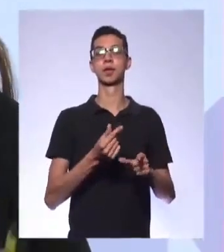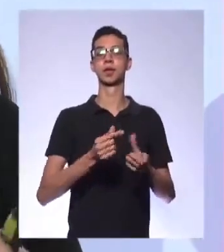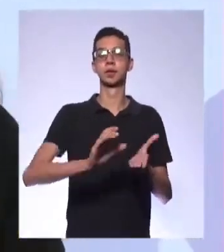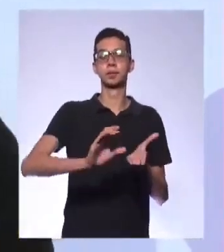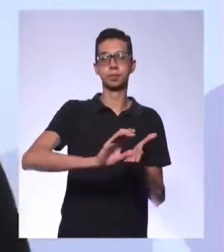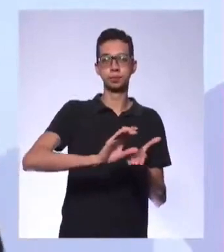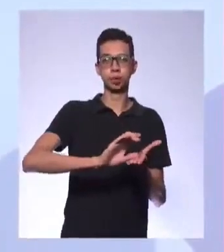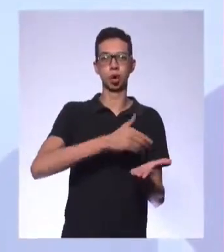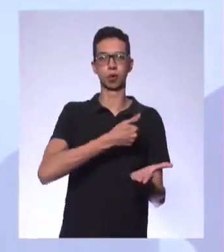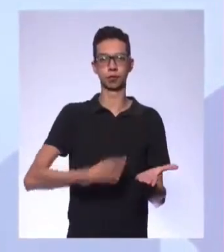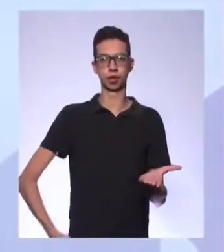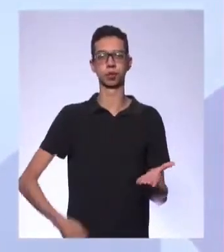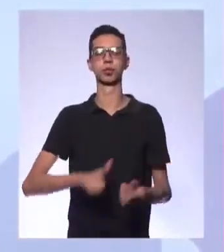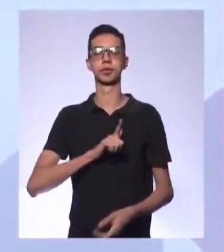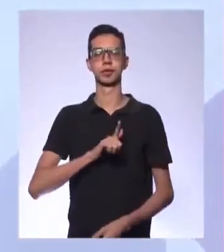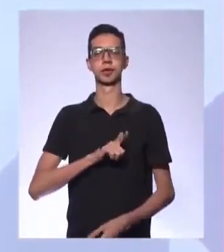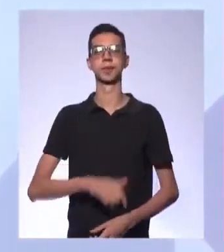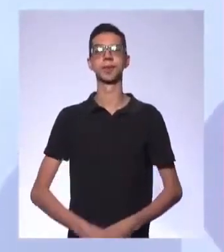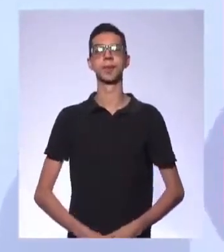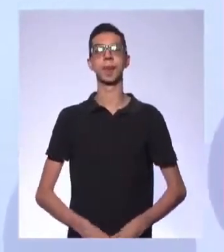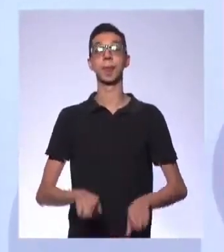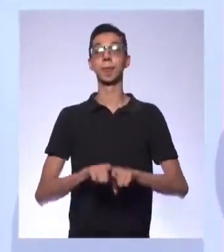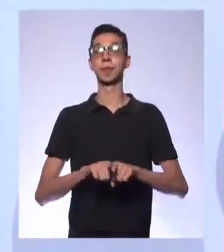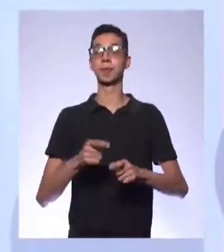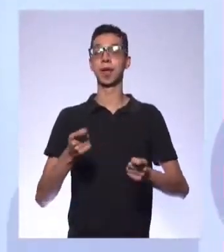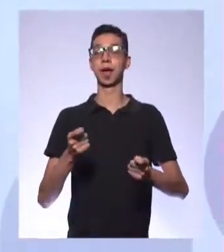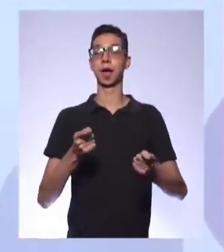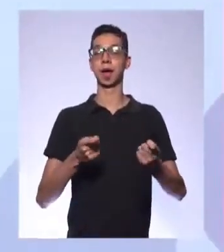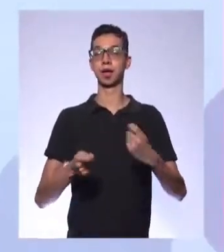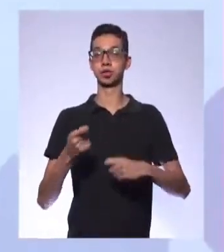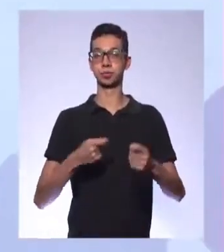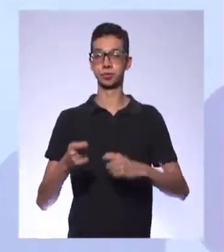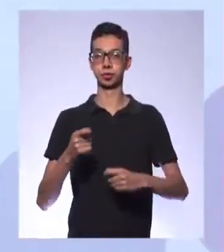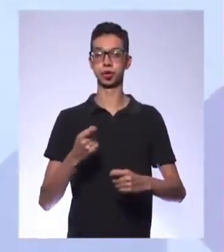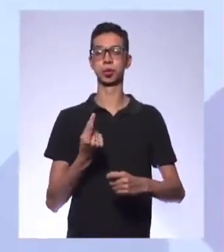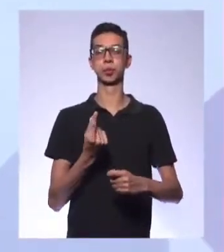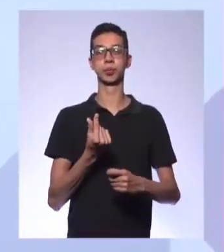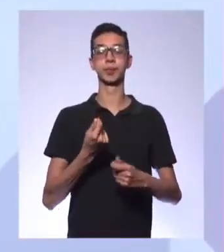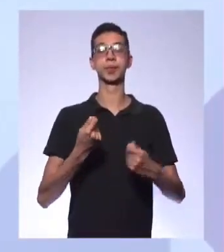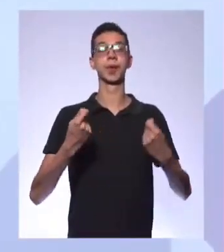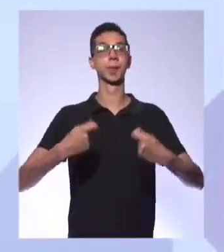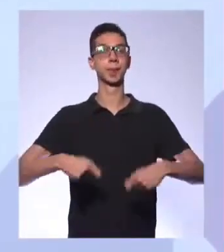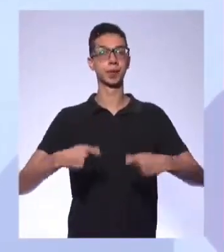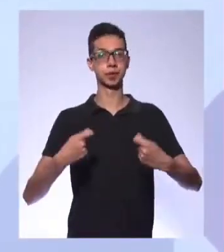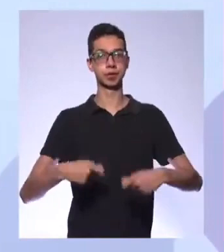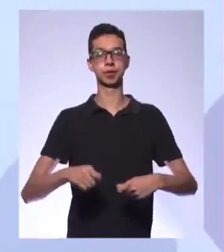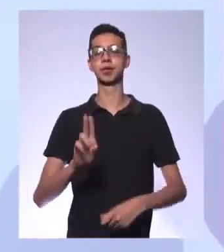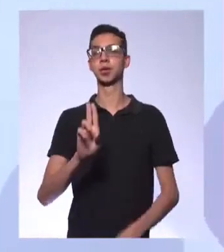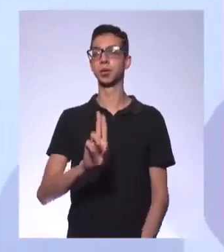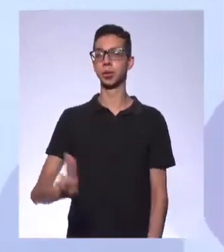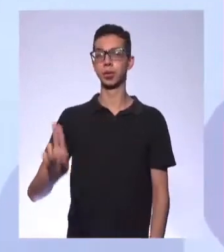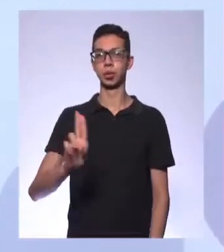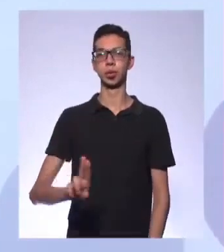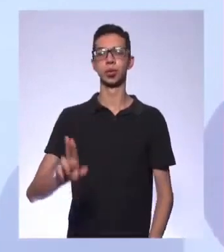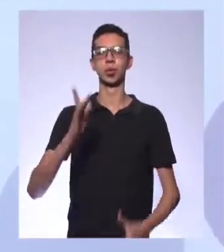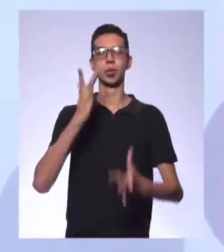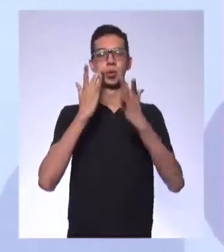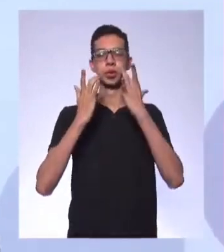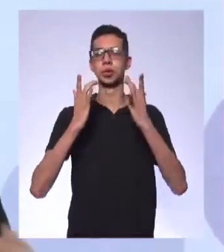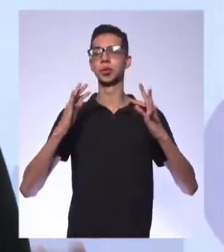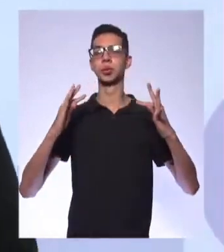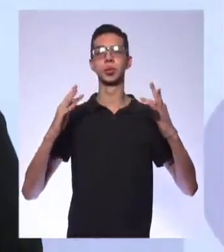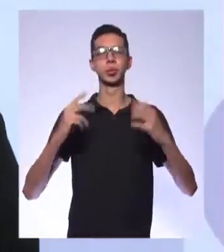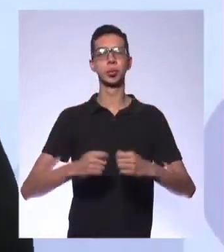né, governamental. Também a administração dessa verba, né, ou seja, a verba tem que durar e tem que dar para todo o espetáculo,